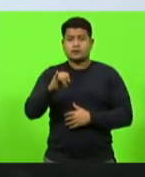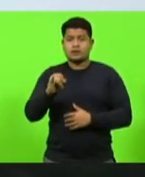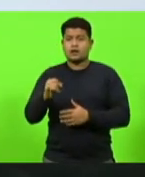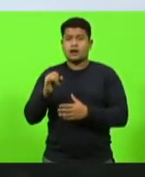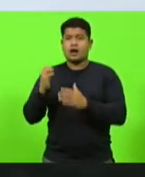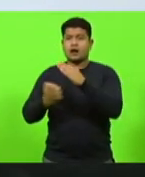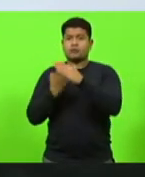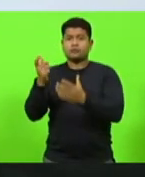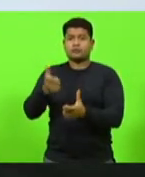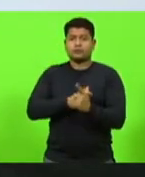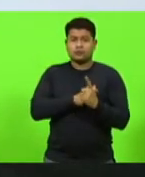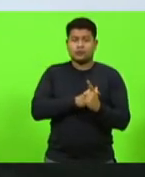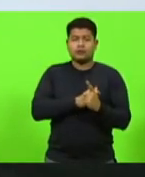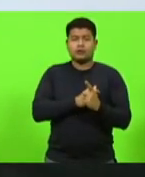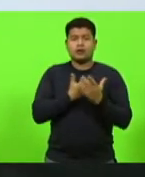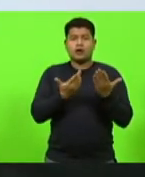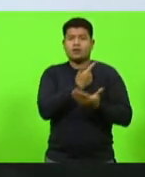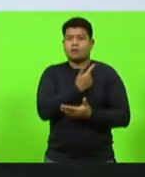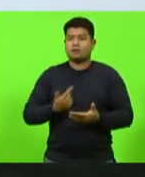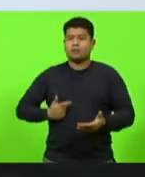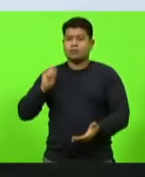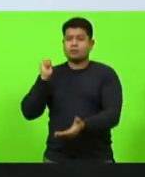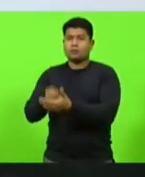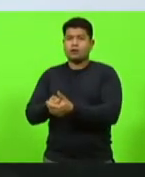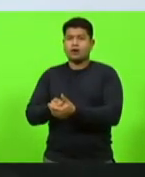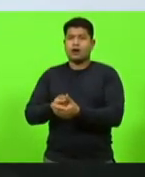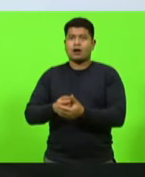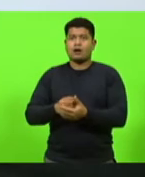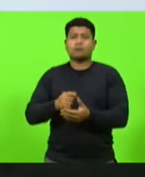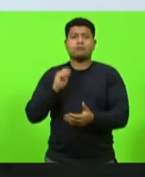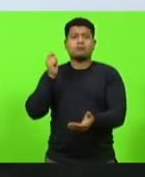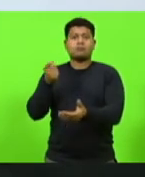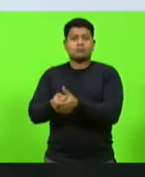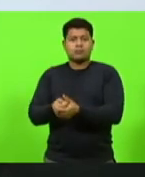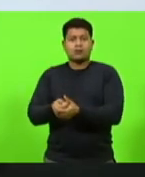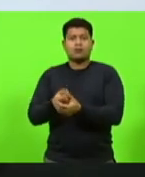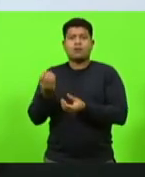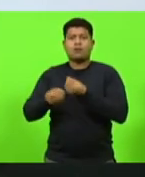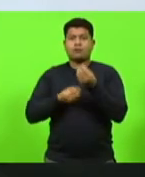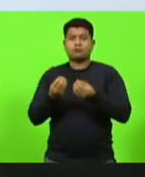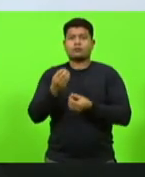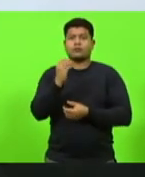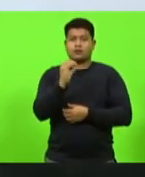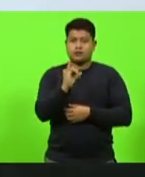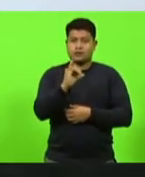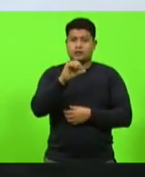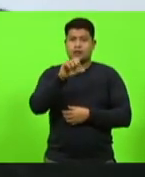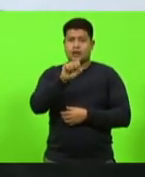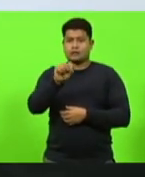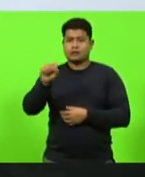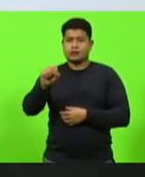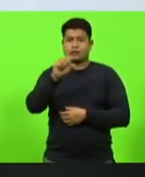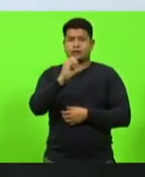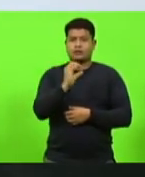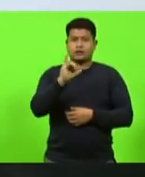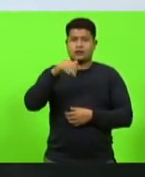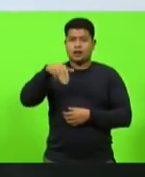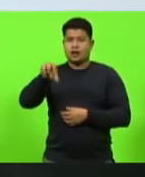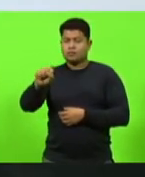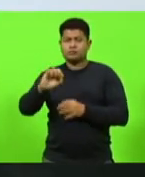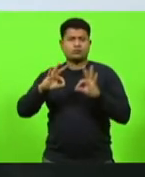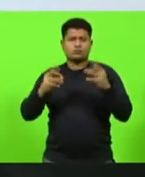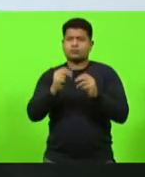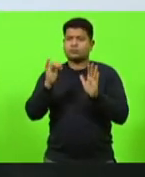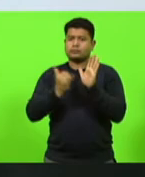vai cobrar. Paga num boleto sim, mas está especificado. ISS, ICMS, enfim, todos os